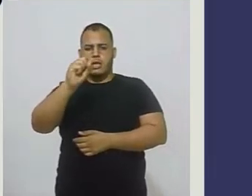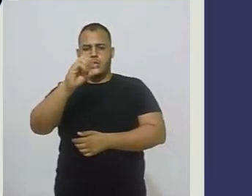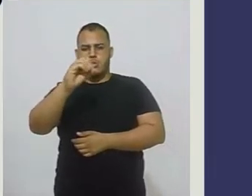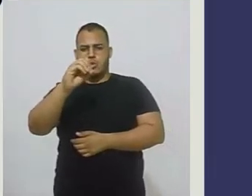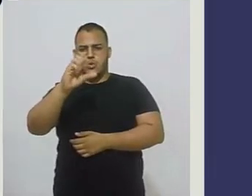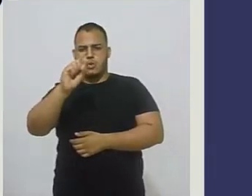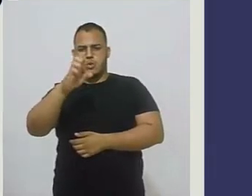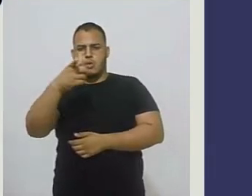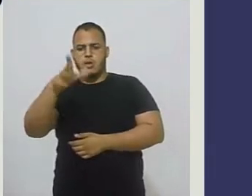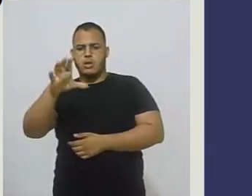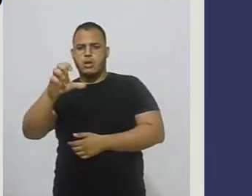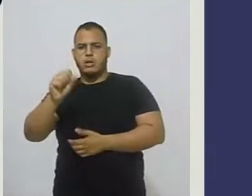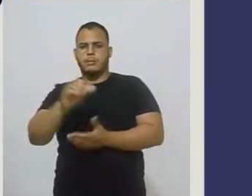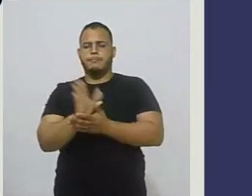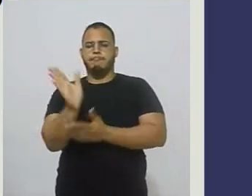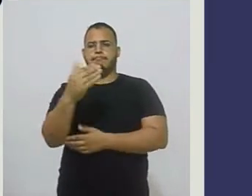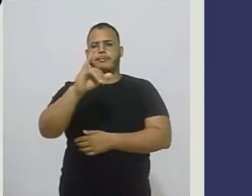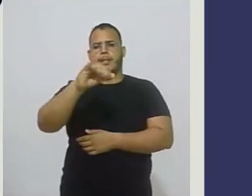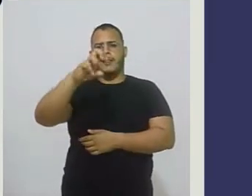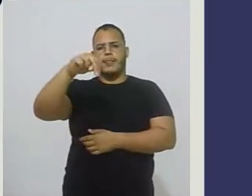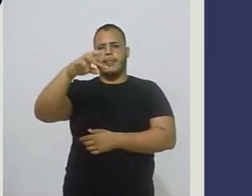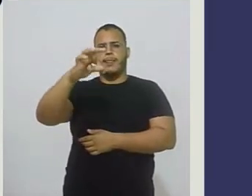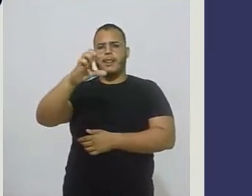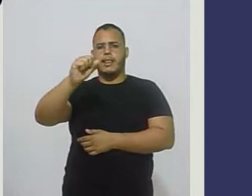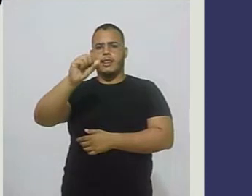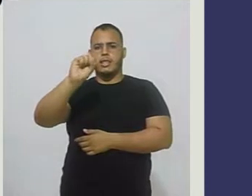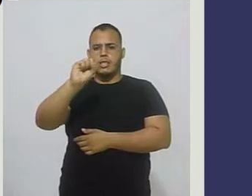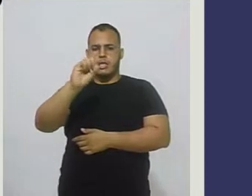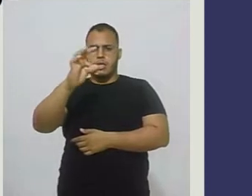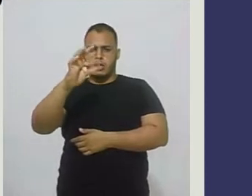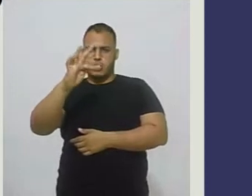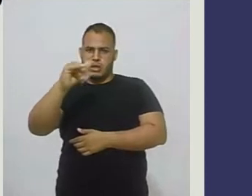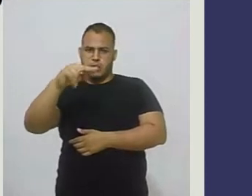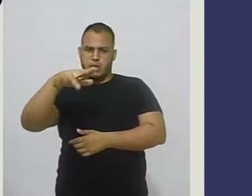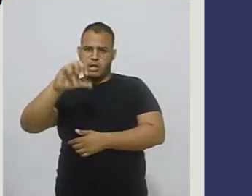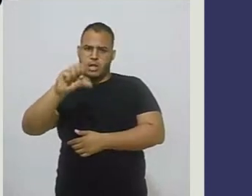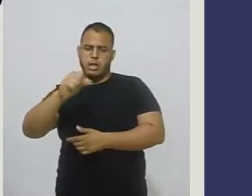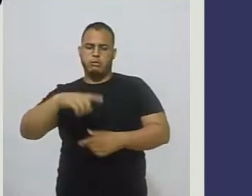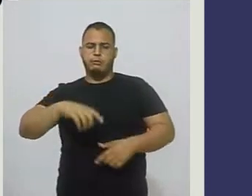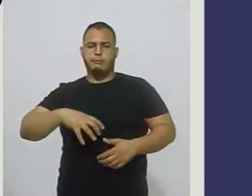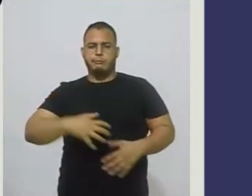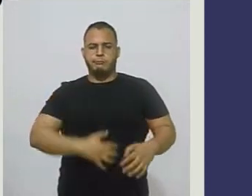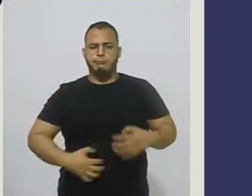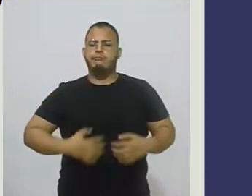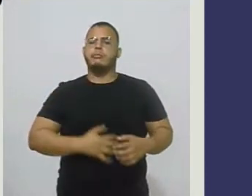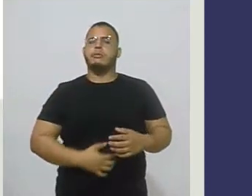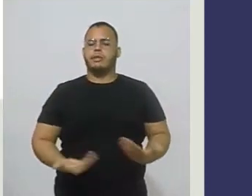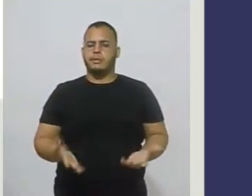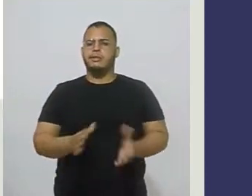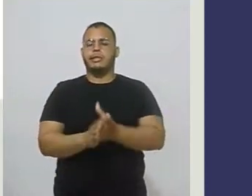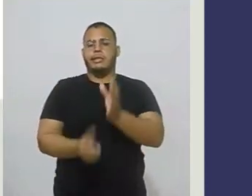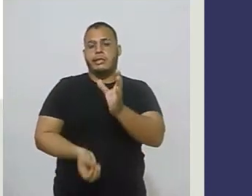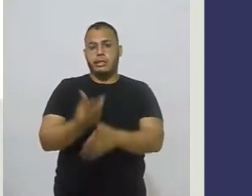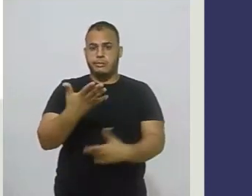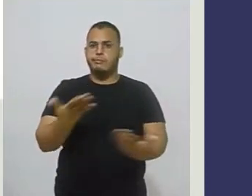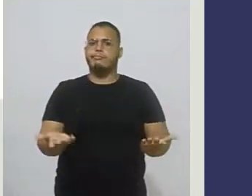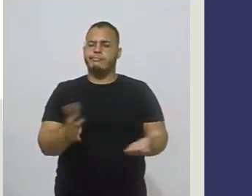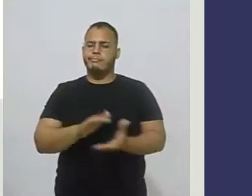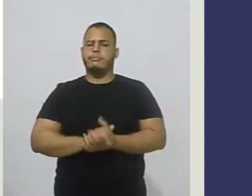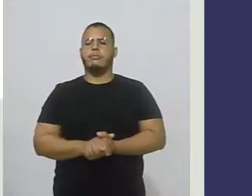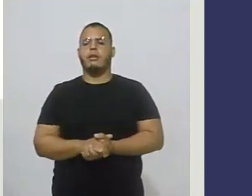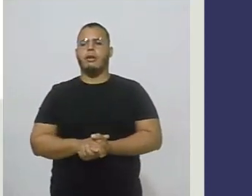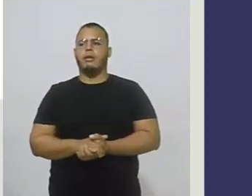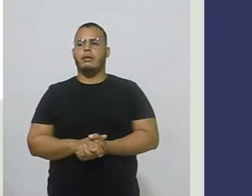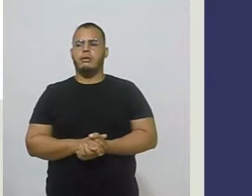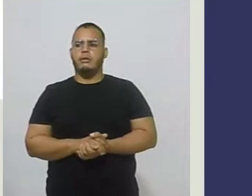diretamente na digestão de alimentos. Então, ela vai estar produzindo secreções que não são hormônios e os hormônios, certo? Aí a gente